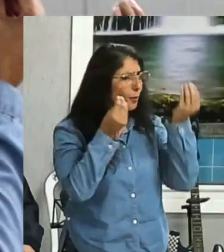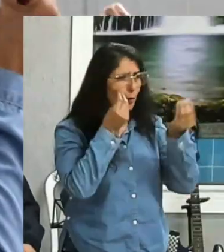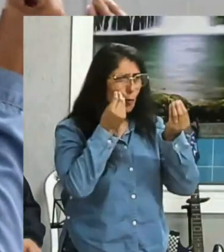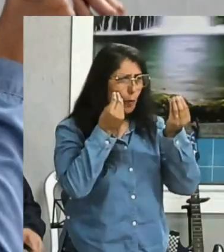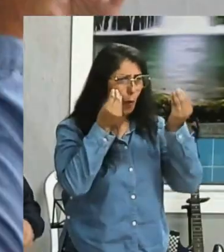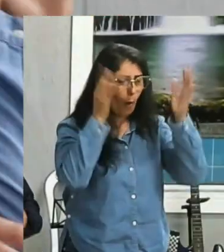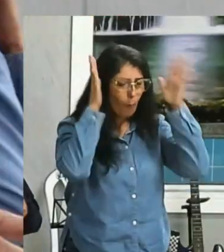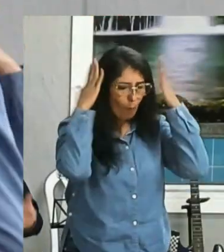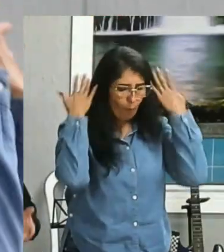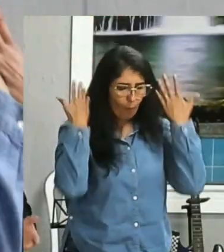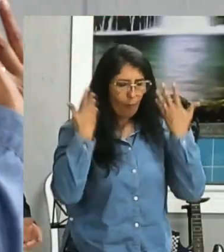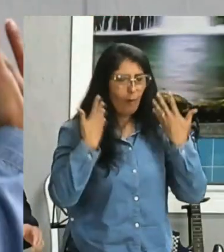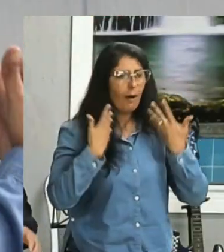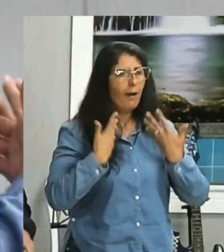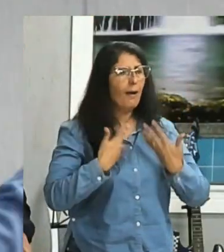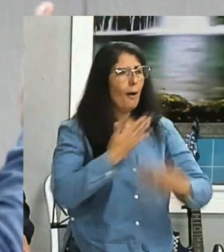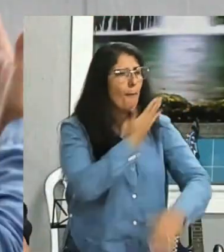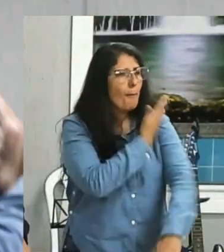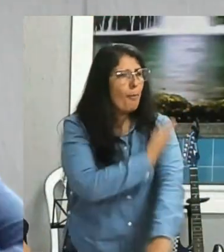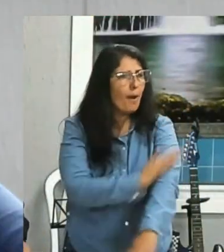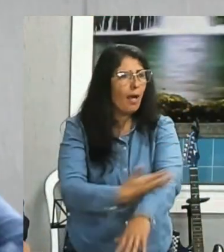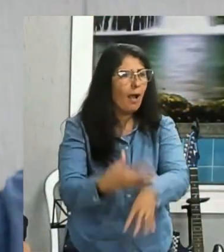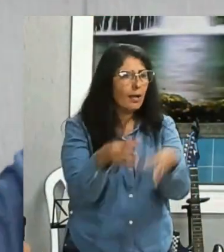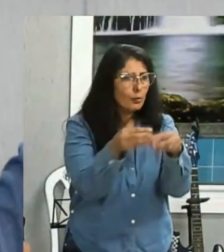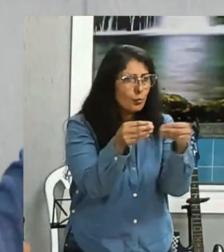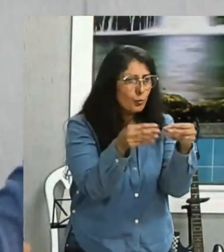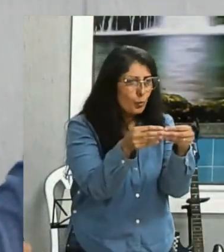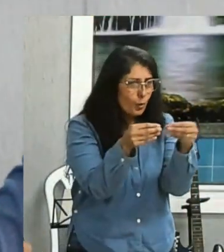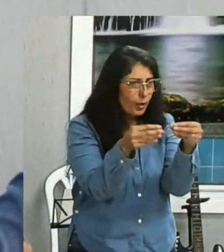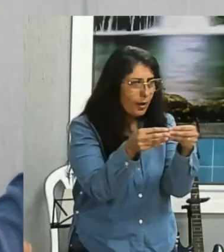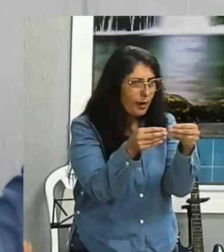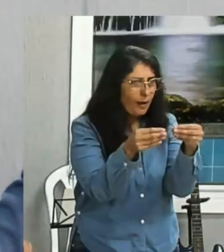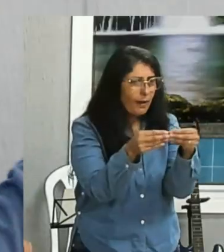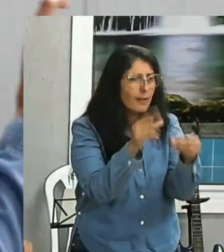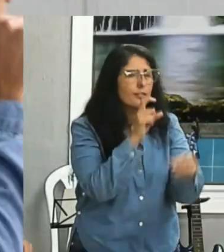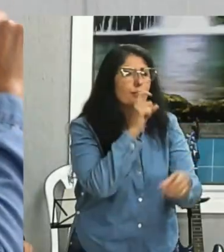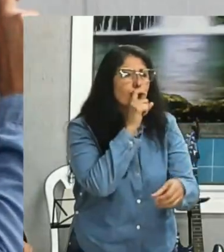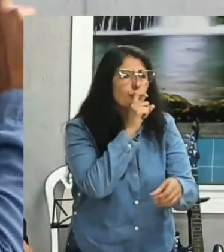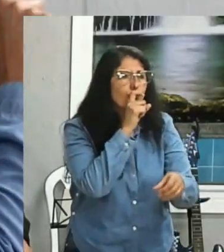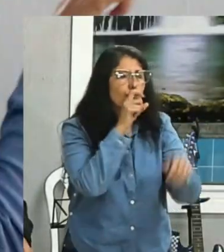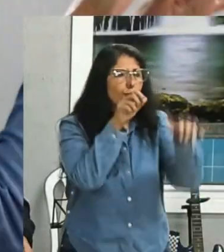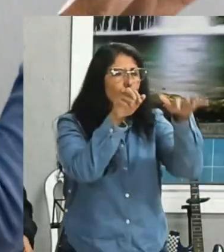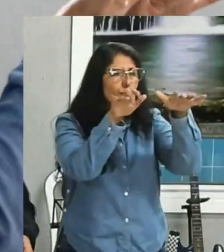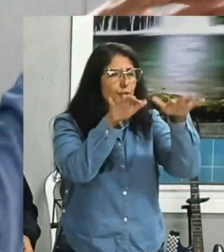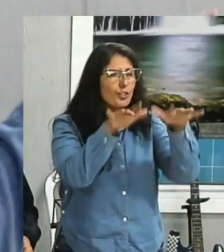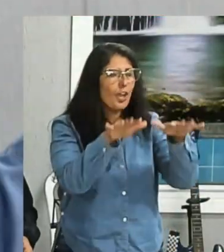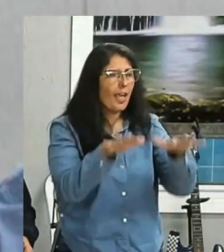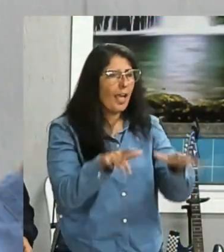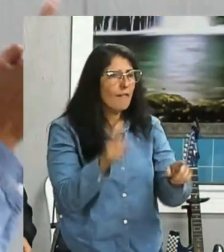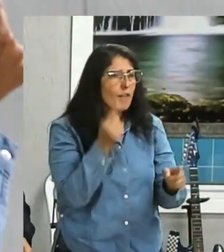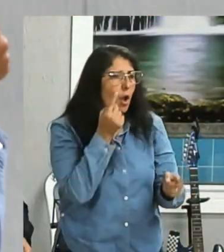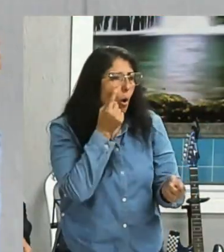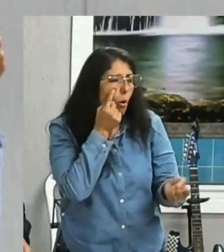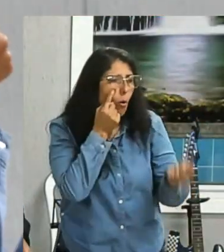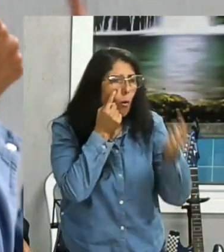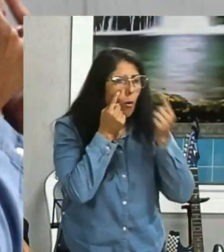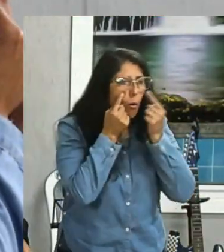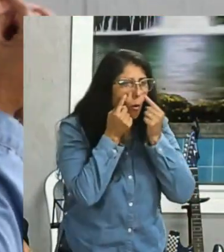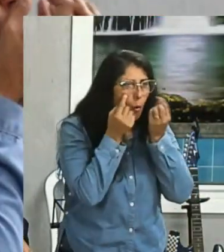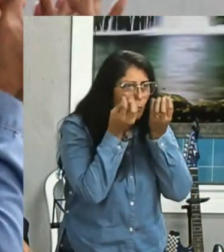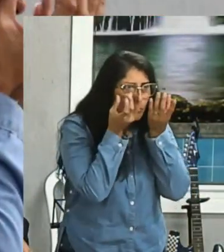brancos como alva lã, como neve, os olhos como chama de